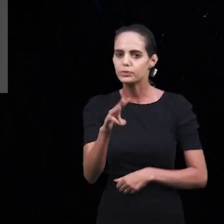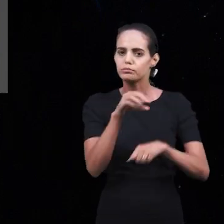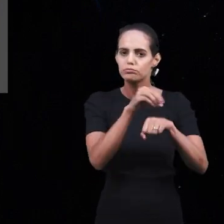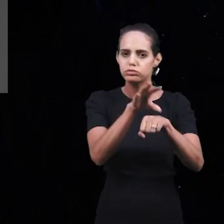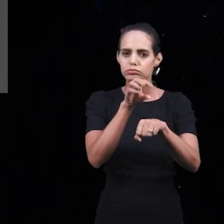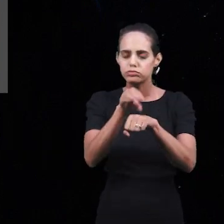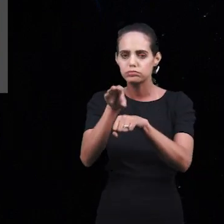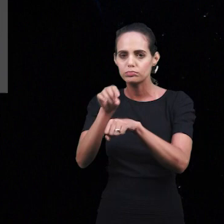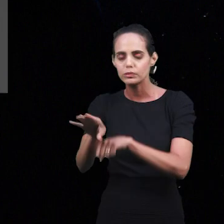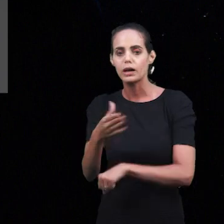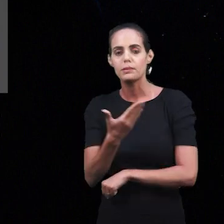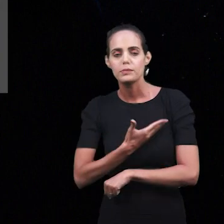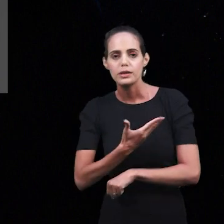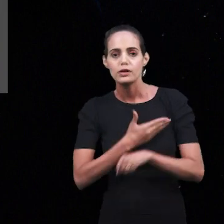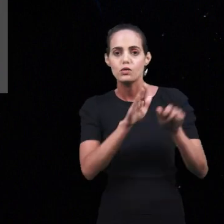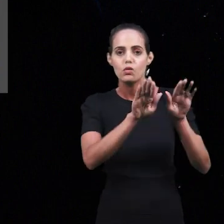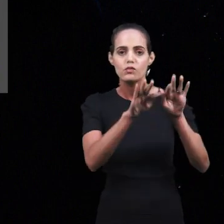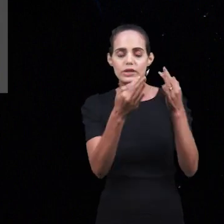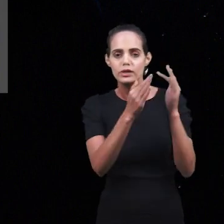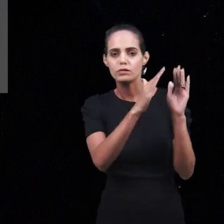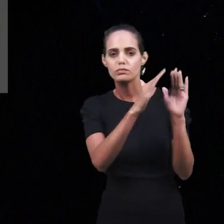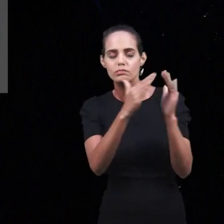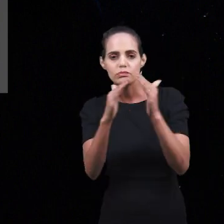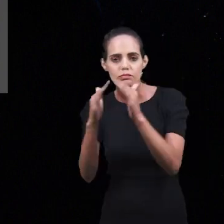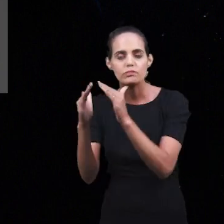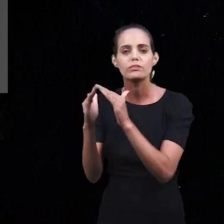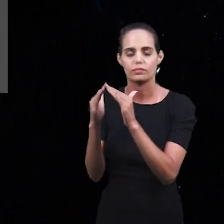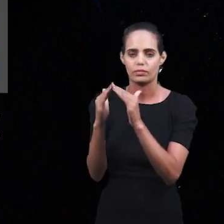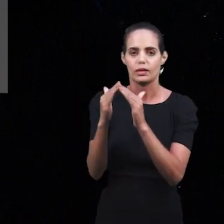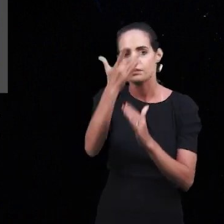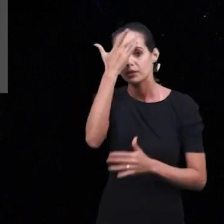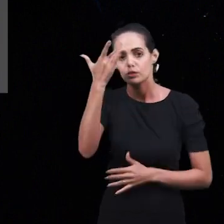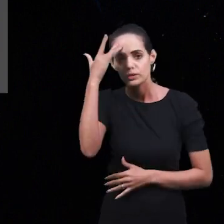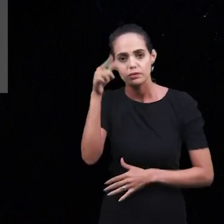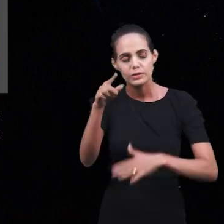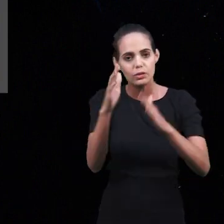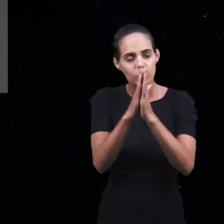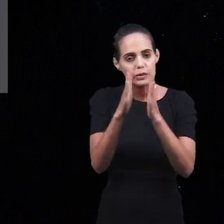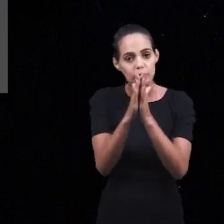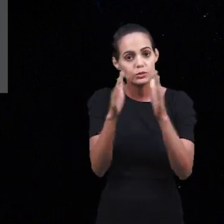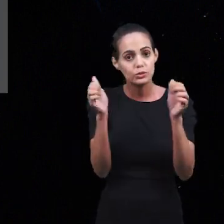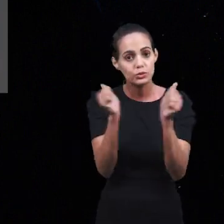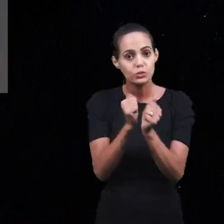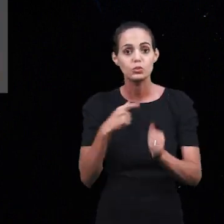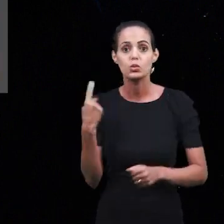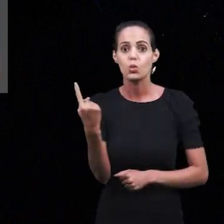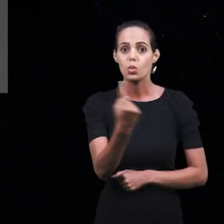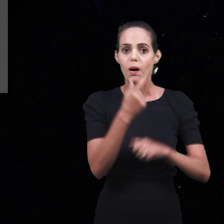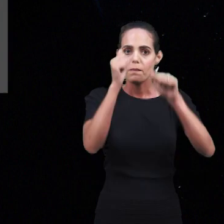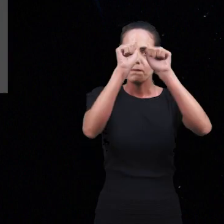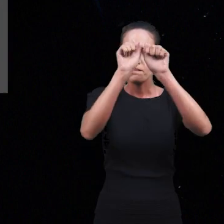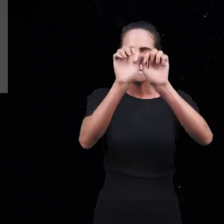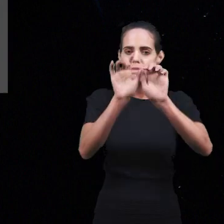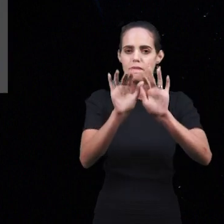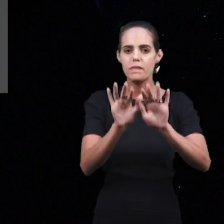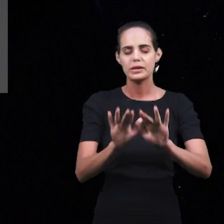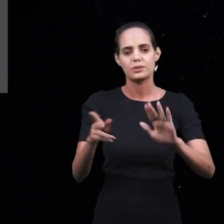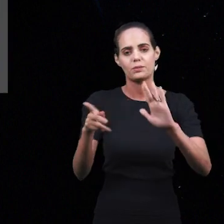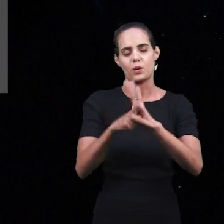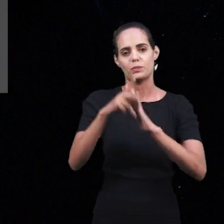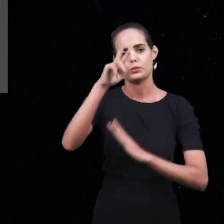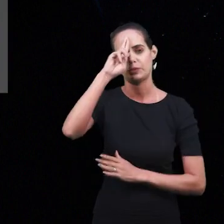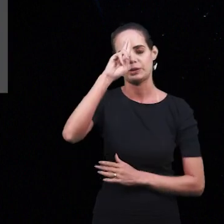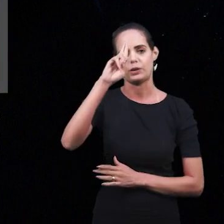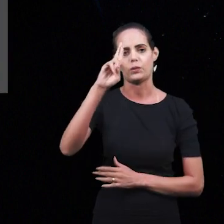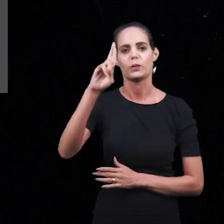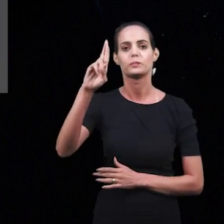para amigos, vizinhos, parentes, pessoas por quem você está orando. E juntos receberemos uma grande bênção